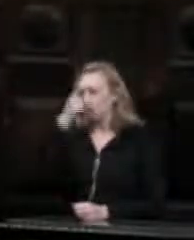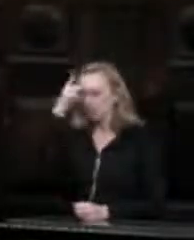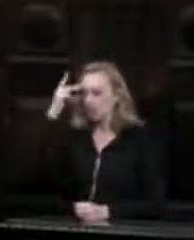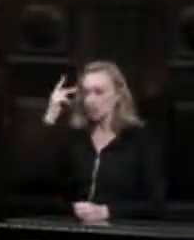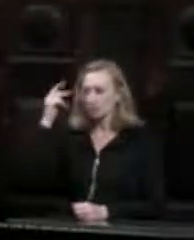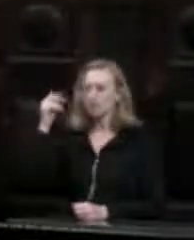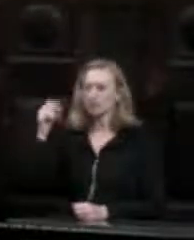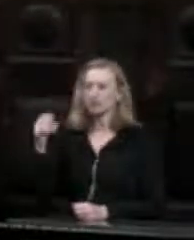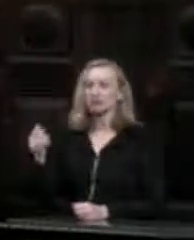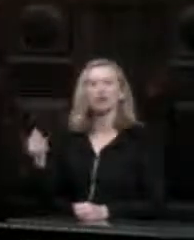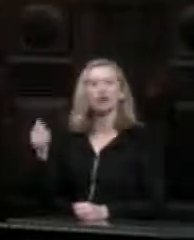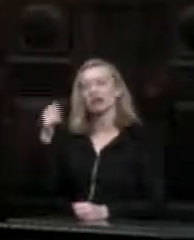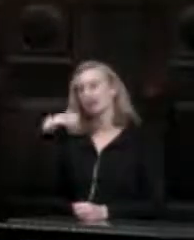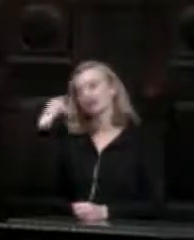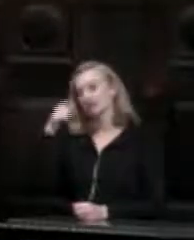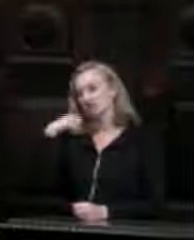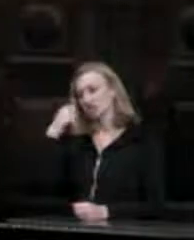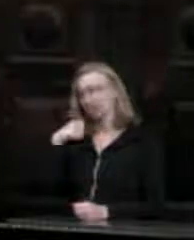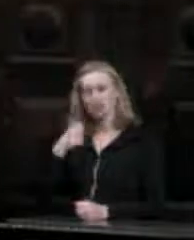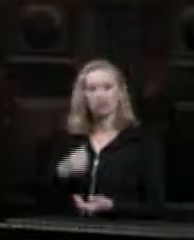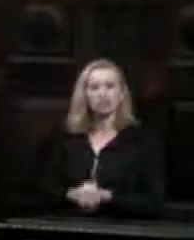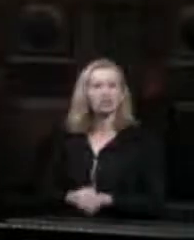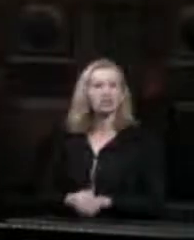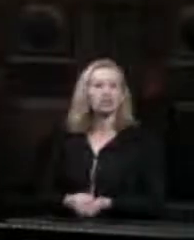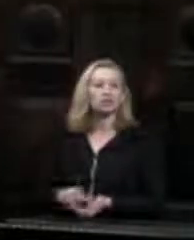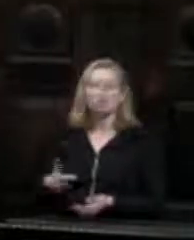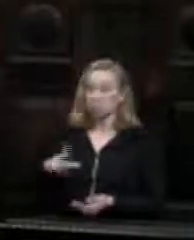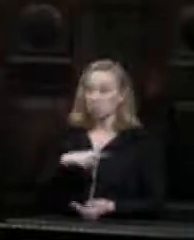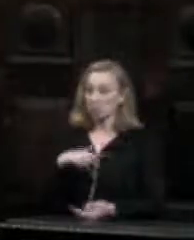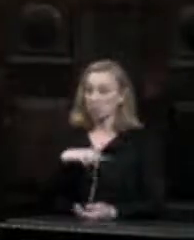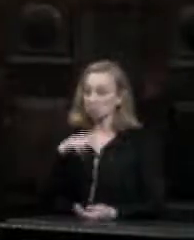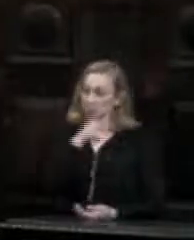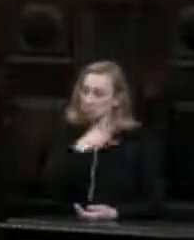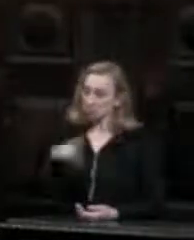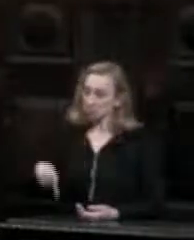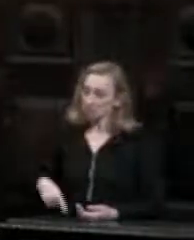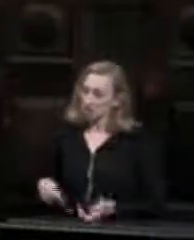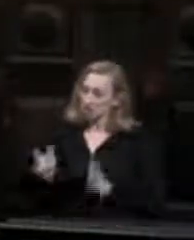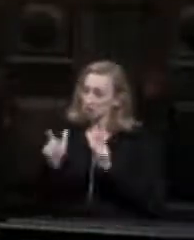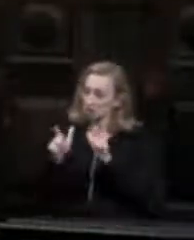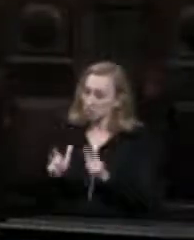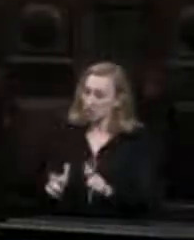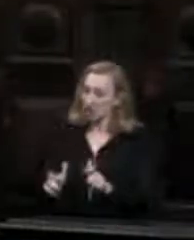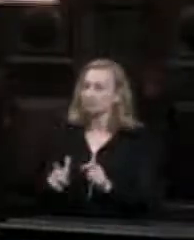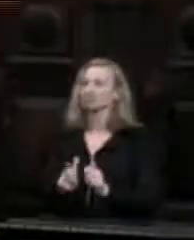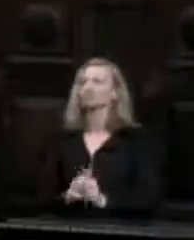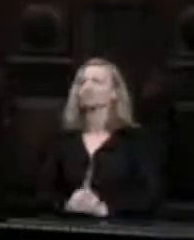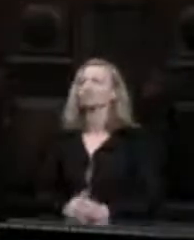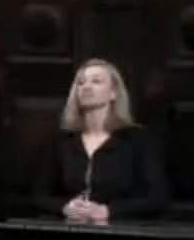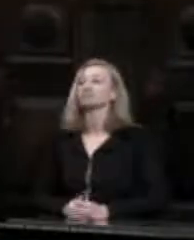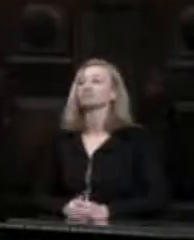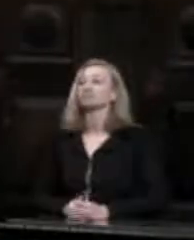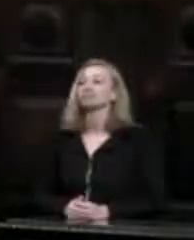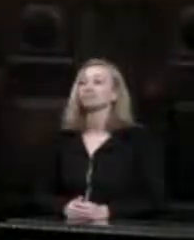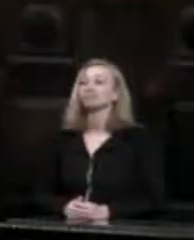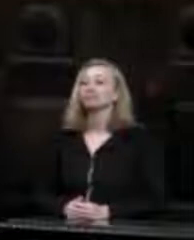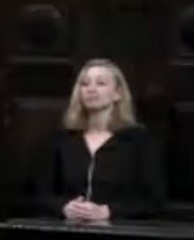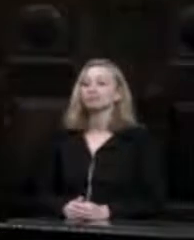e da própria presidência da Fundação